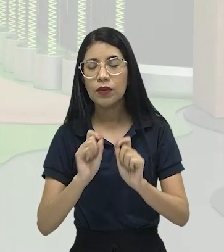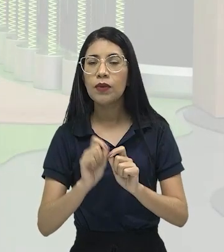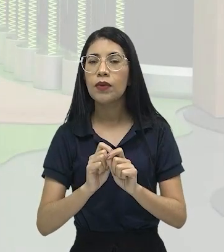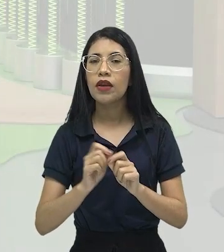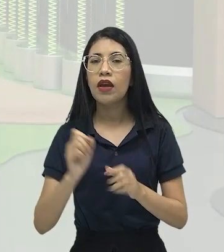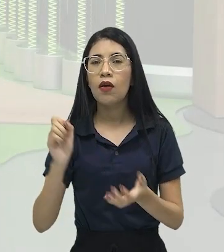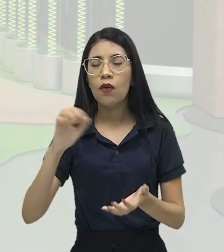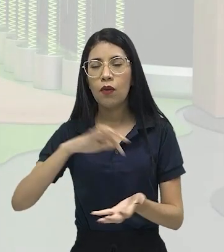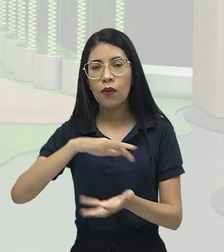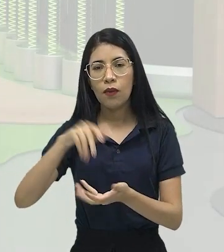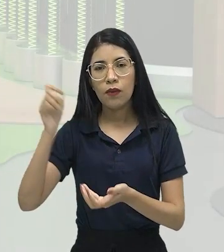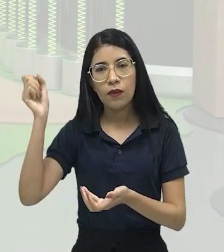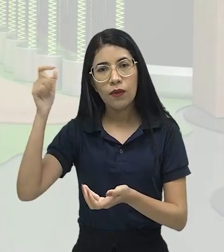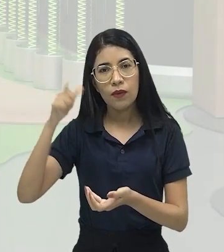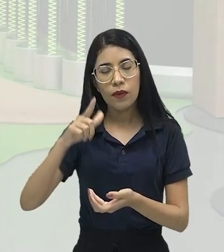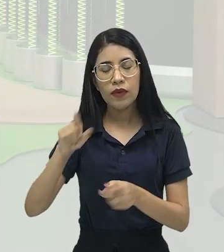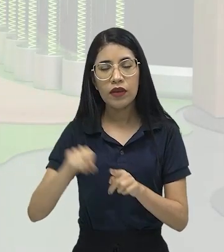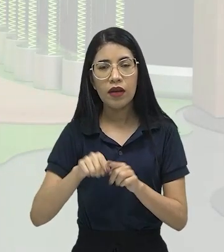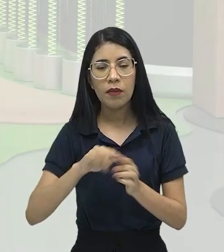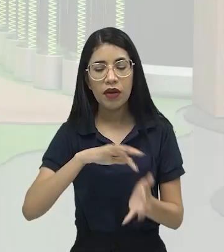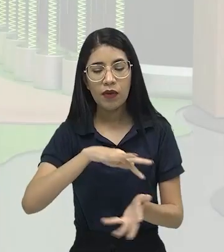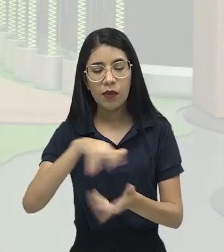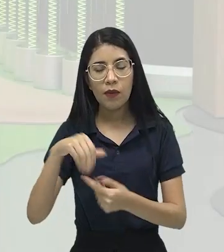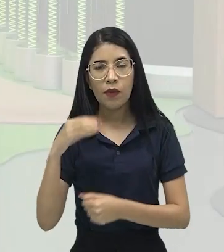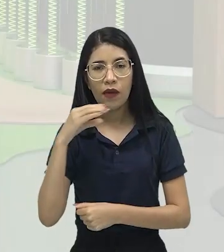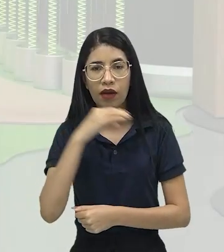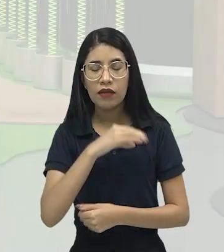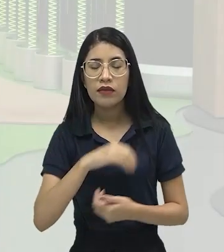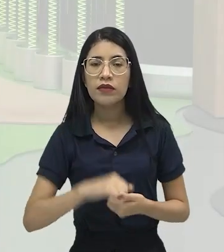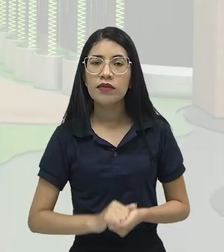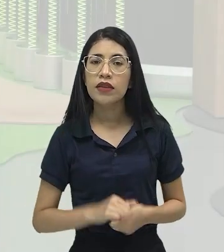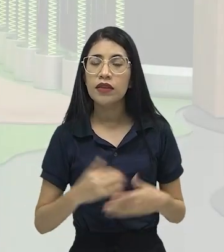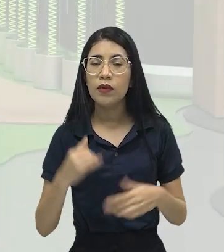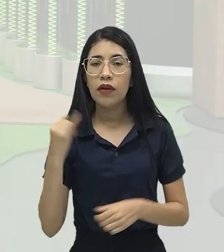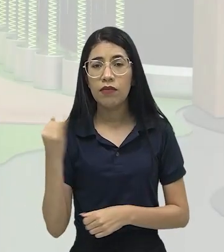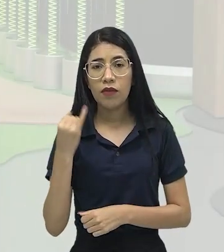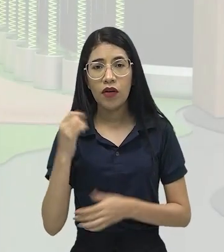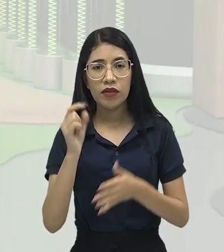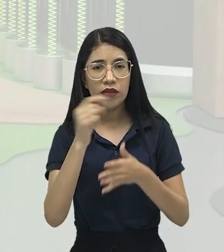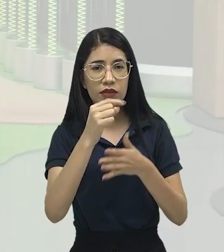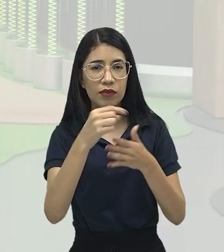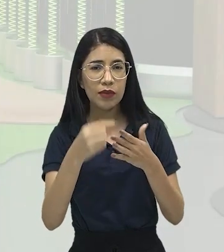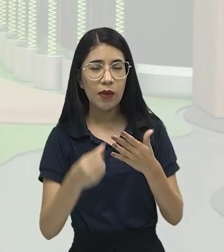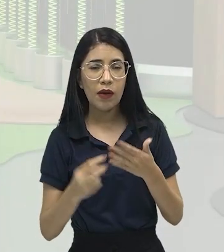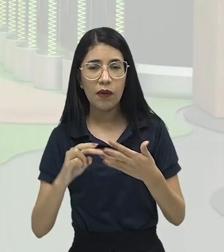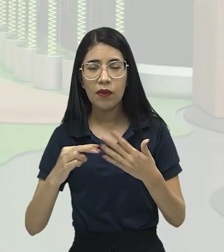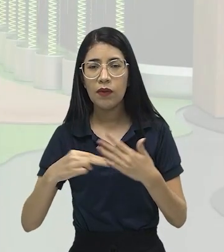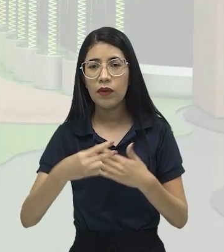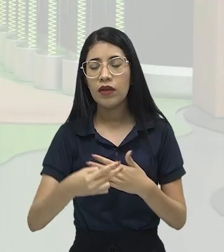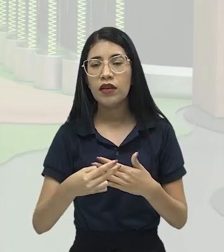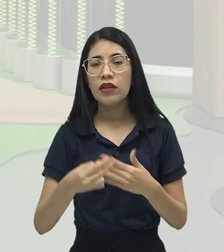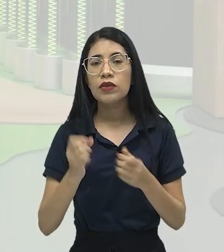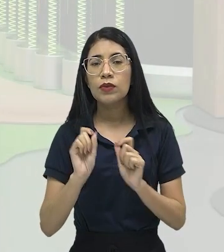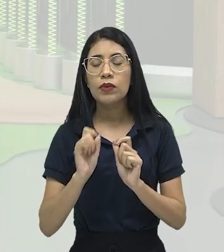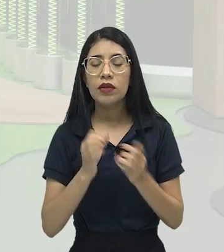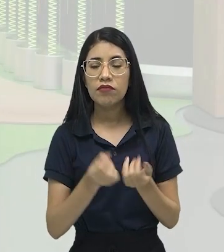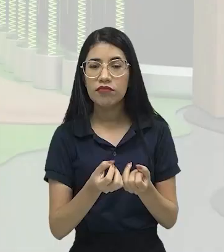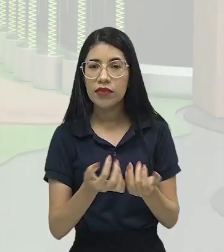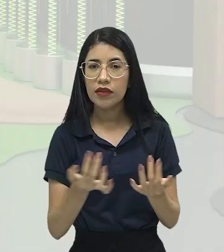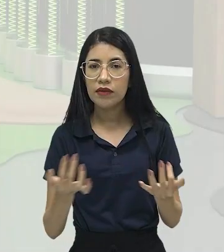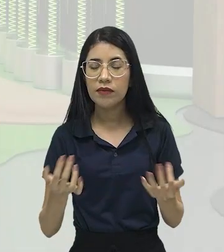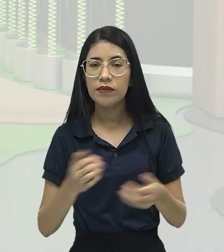efeito estufa, né? Então, são aí importantes consequências da queimada.